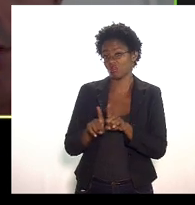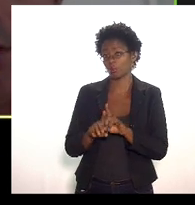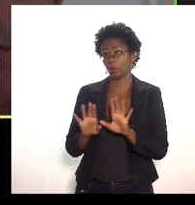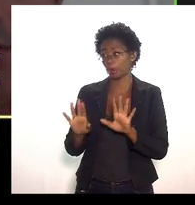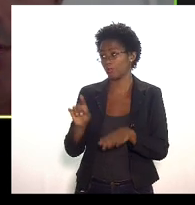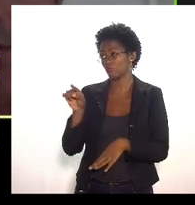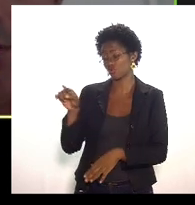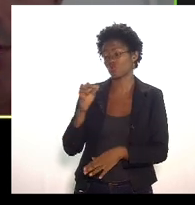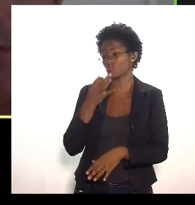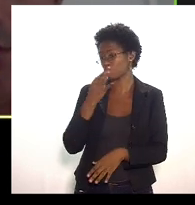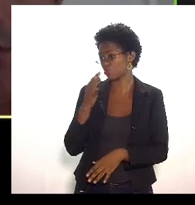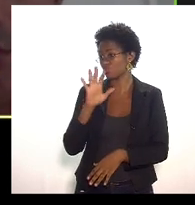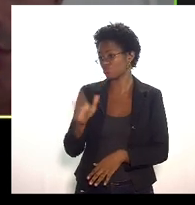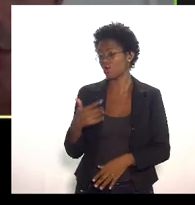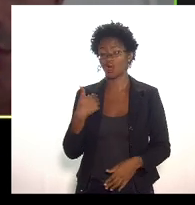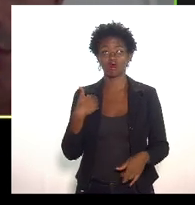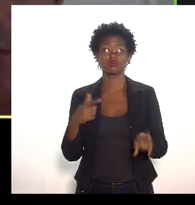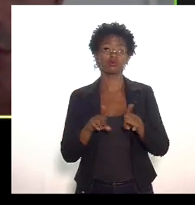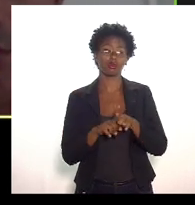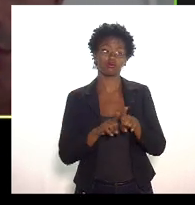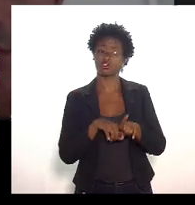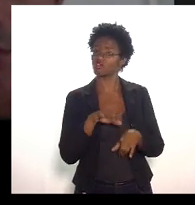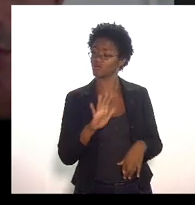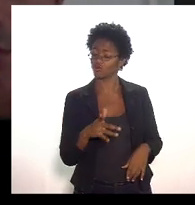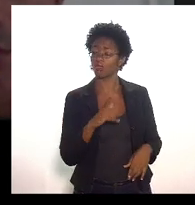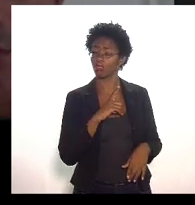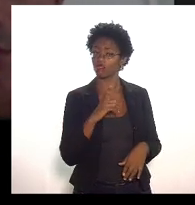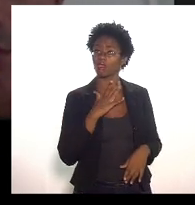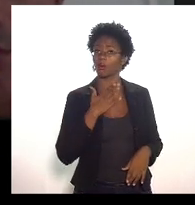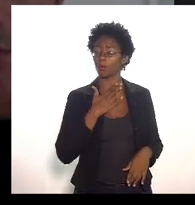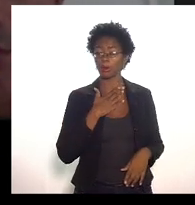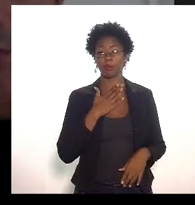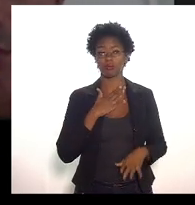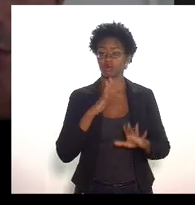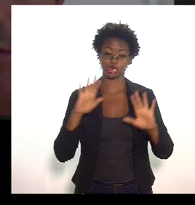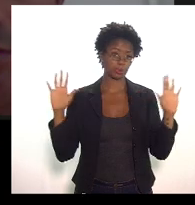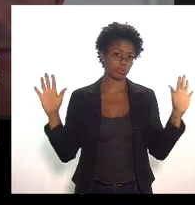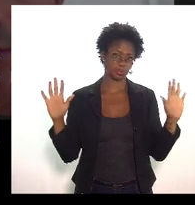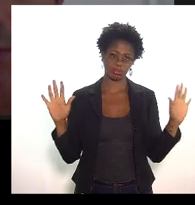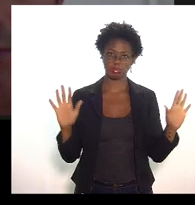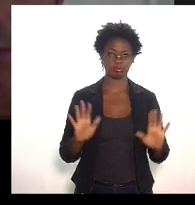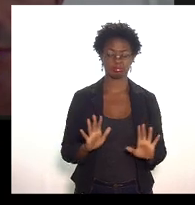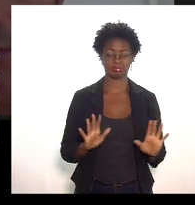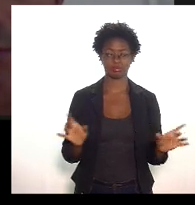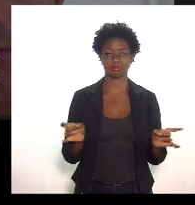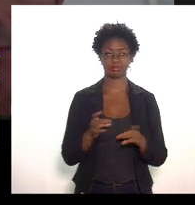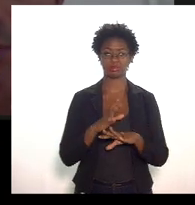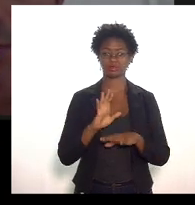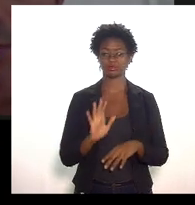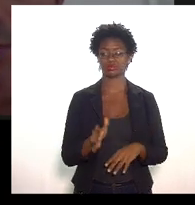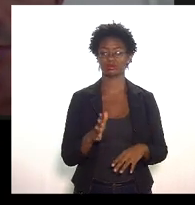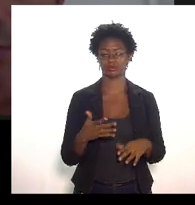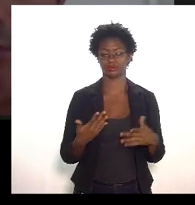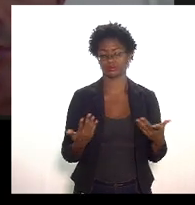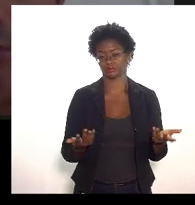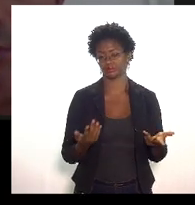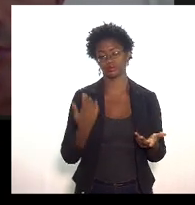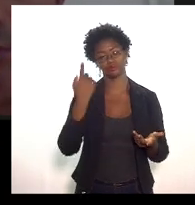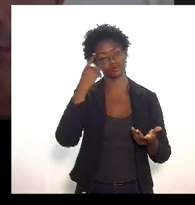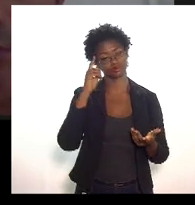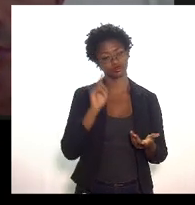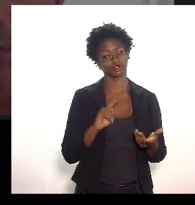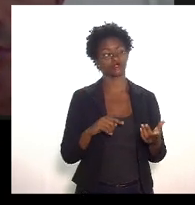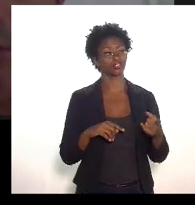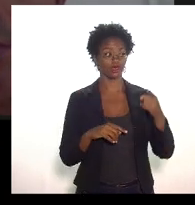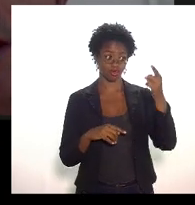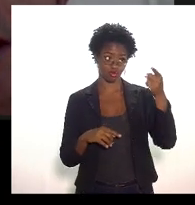sua sugestão, eu também já tenho alinhavado as minhas, né? Não sei quanto ao